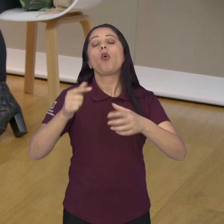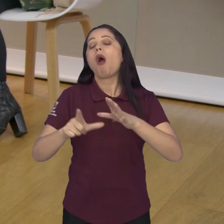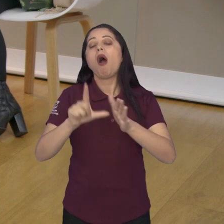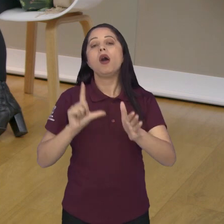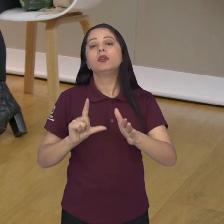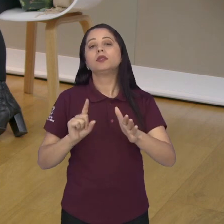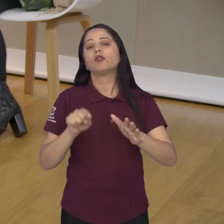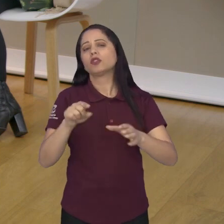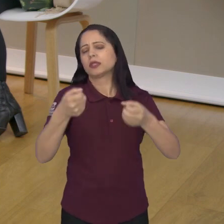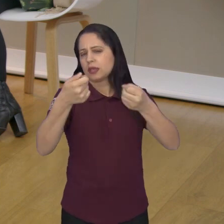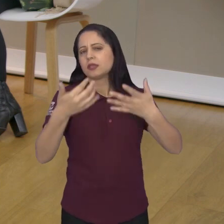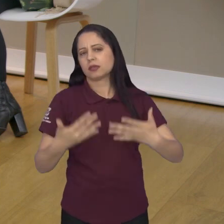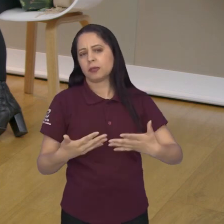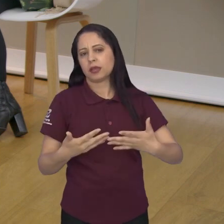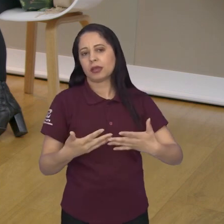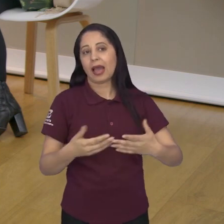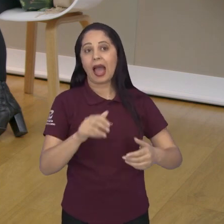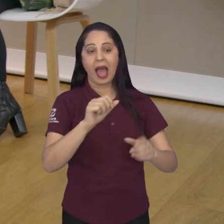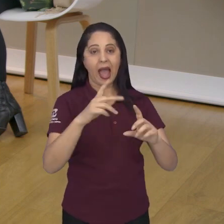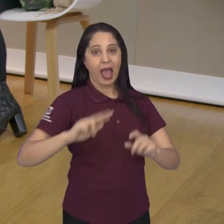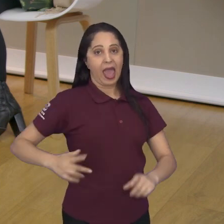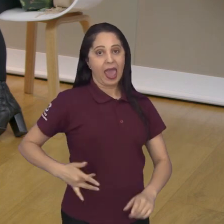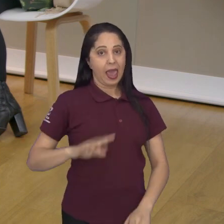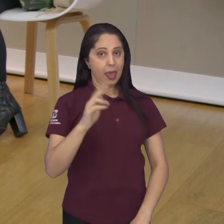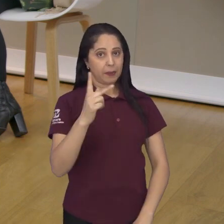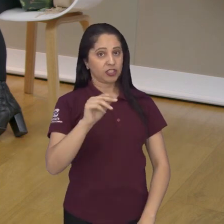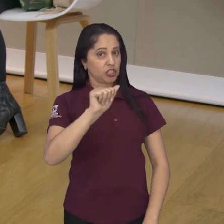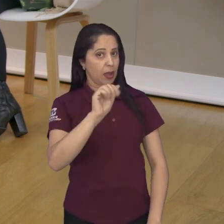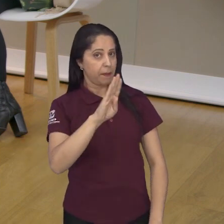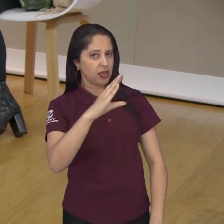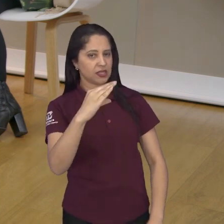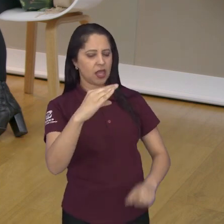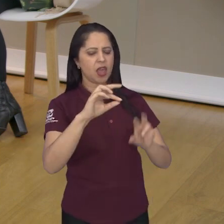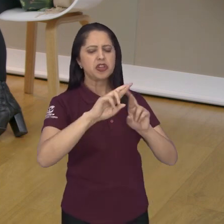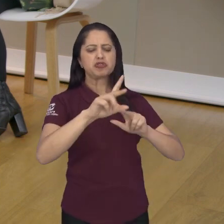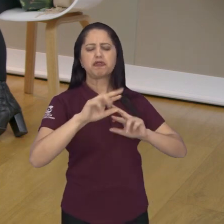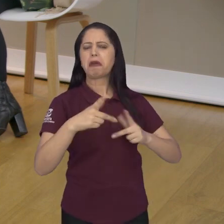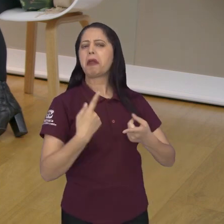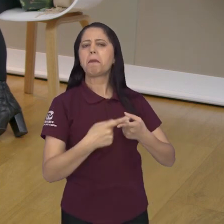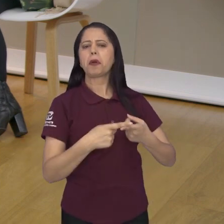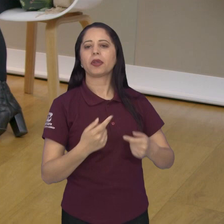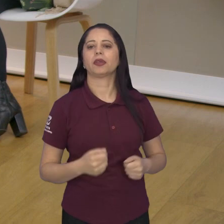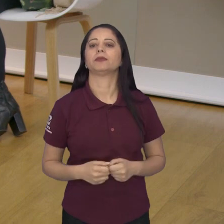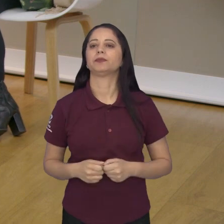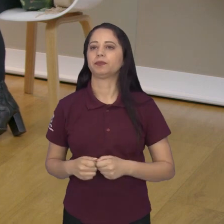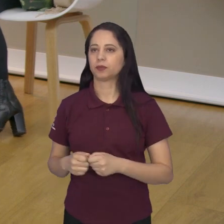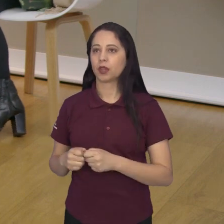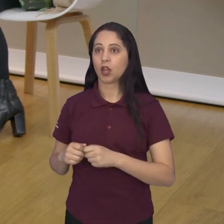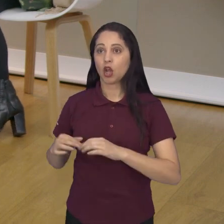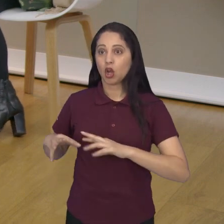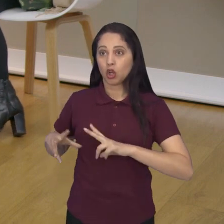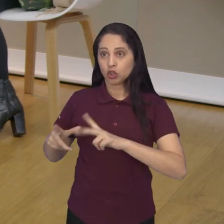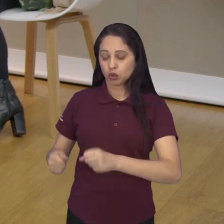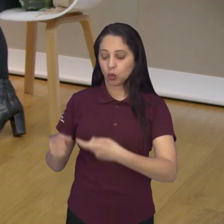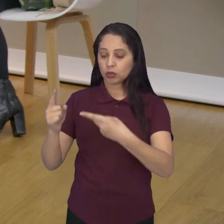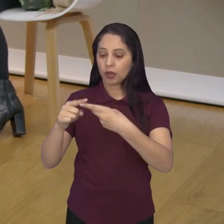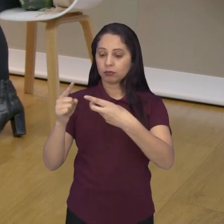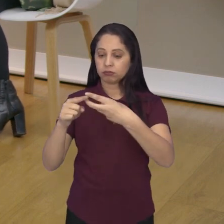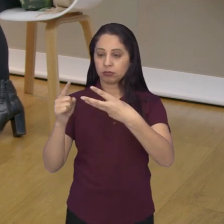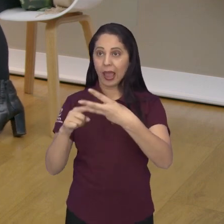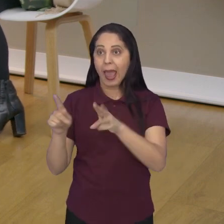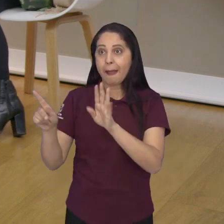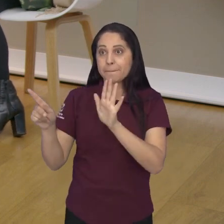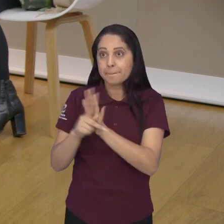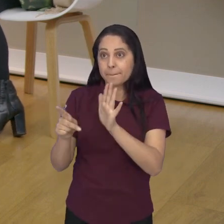vai esclarecer agora as dúvidas sobre a hepatite A, B e C. Qual que é a diferença de uma para outra? Gi, todas são